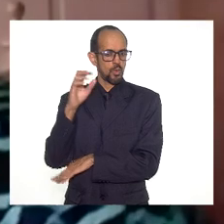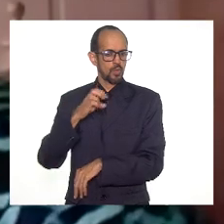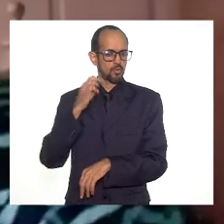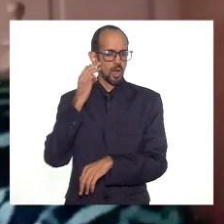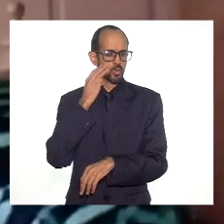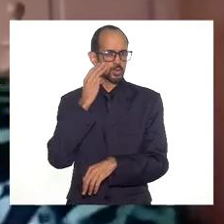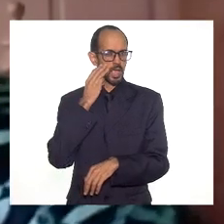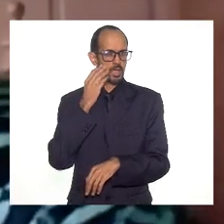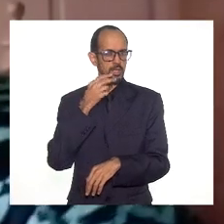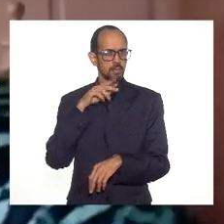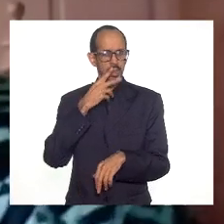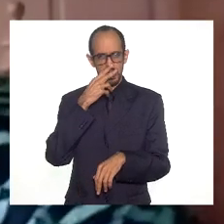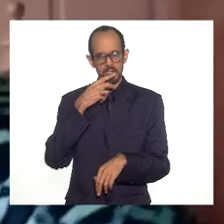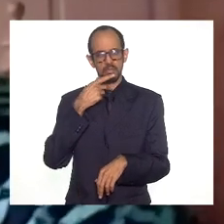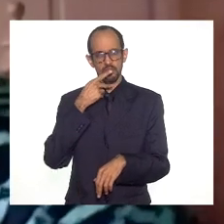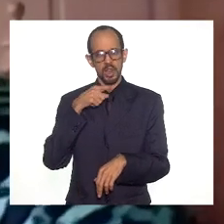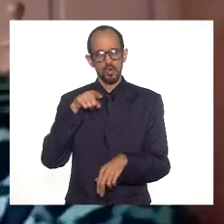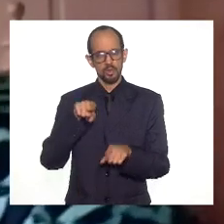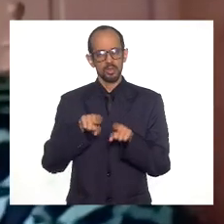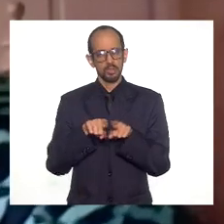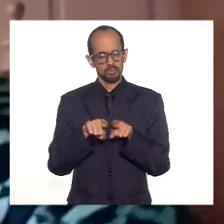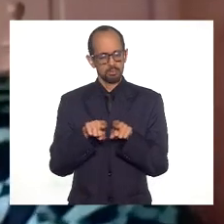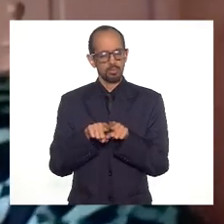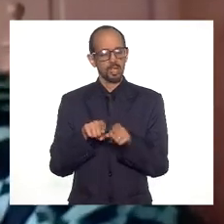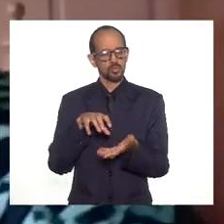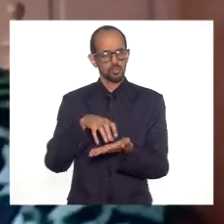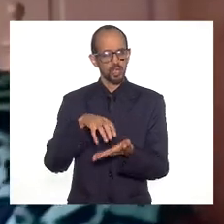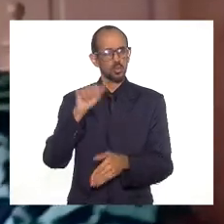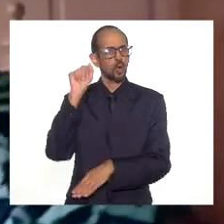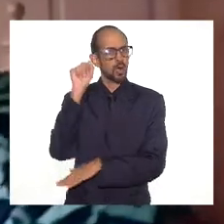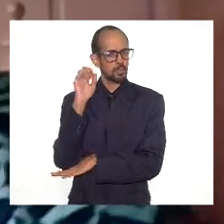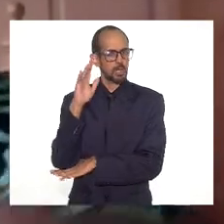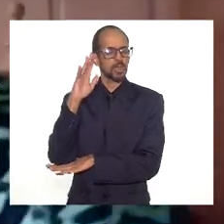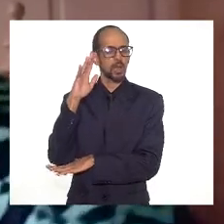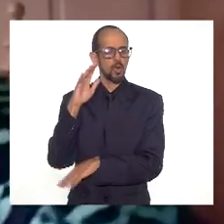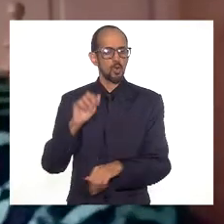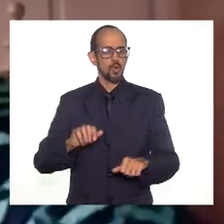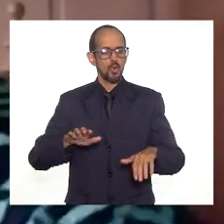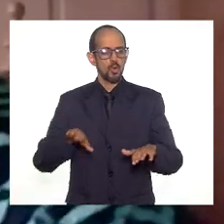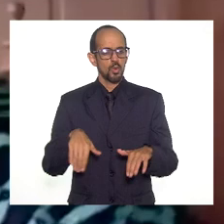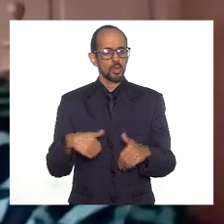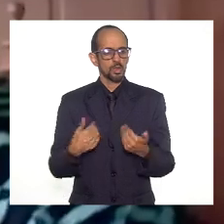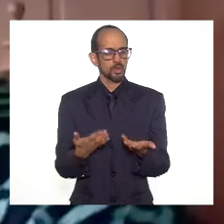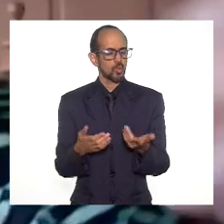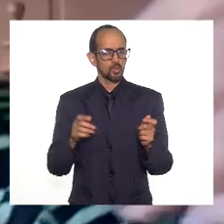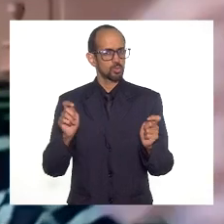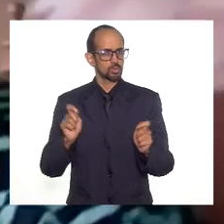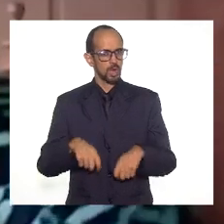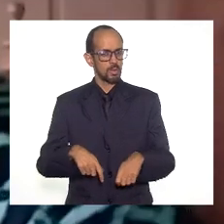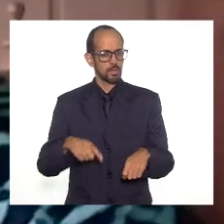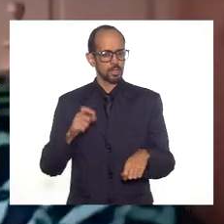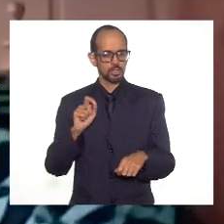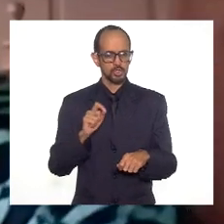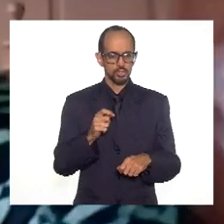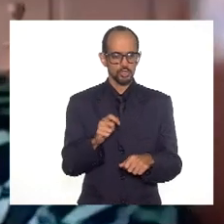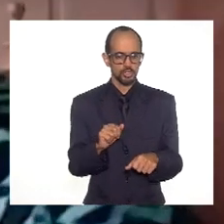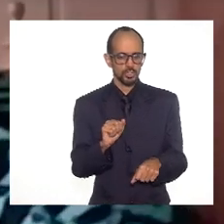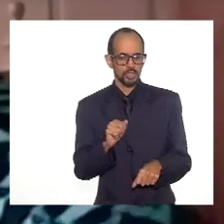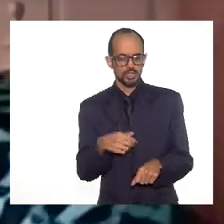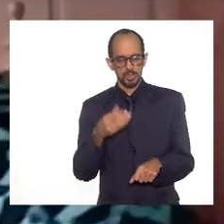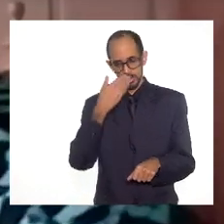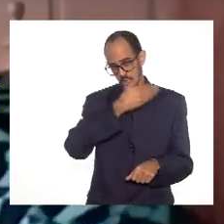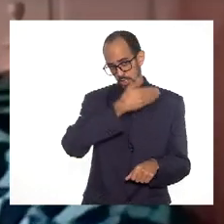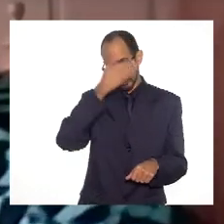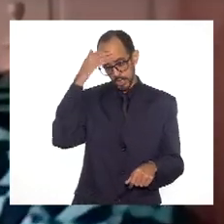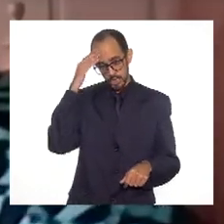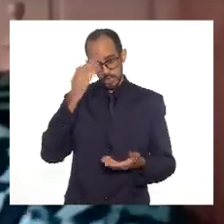foi quem mencionou aqui agora há pouco sobre isso, né? Não há mais possibilidade que a gente não fale que áreas